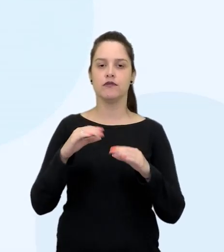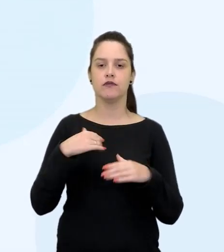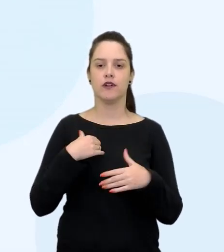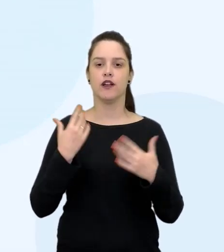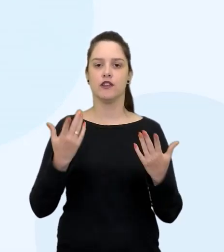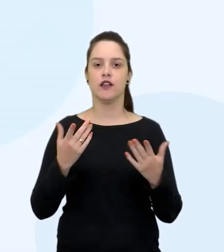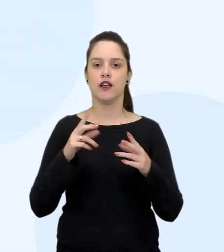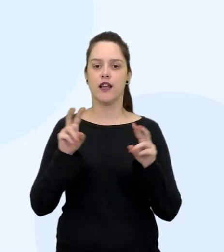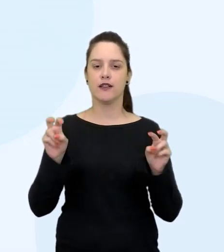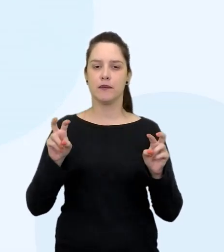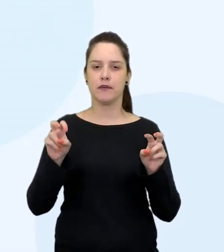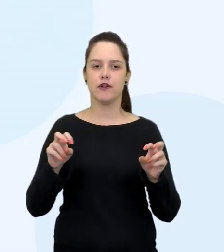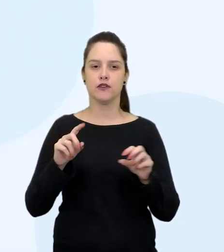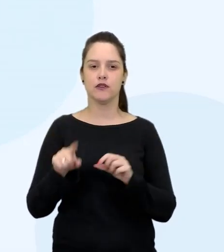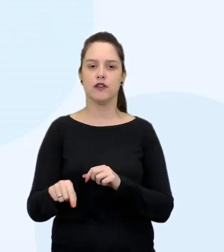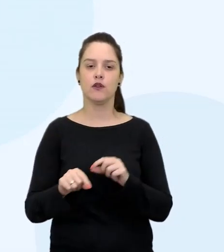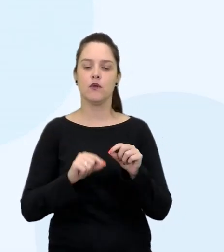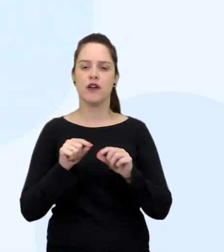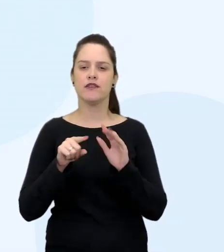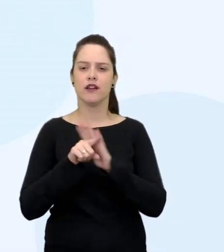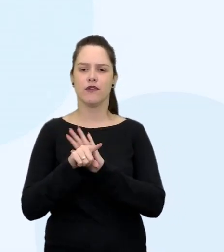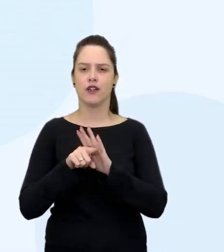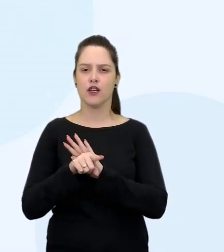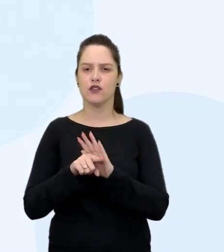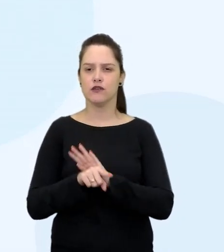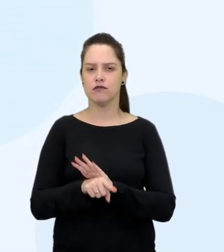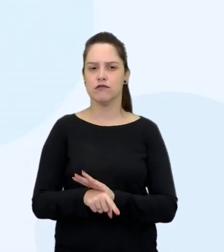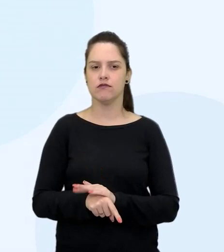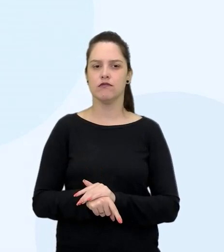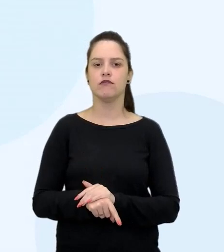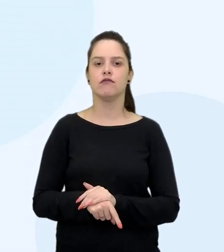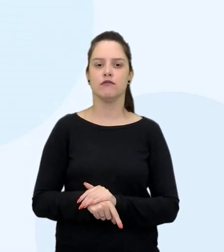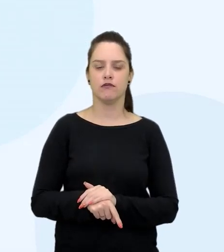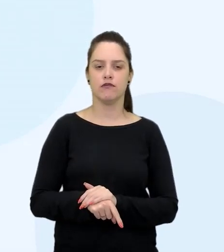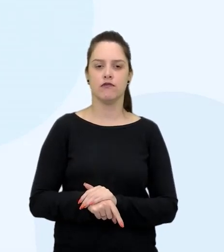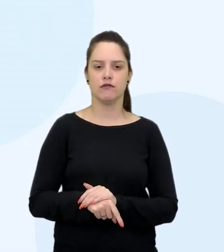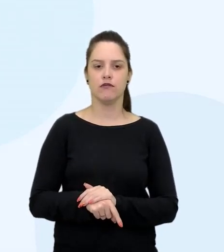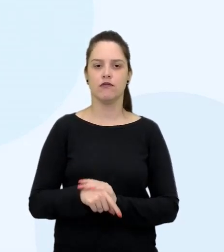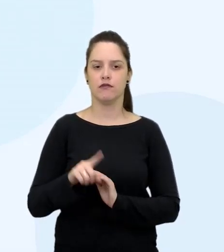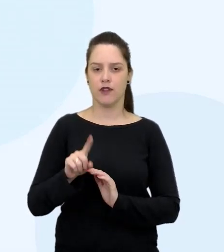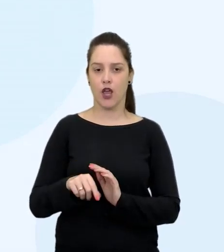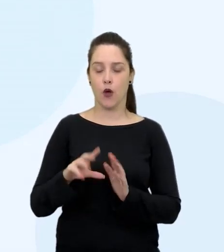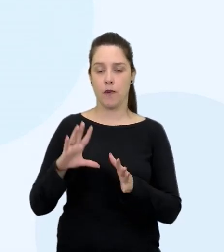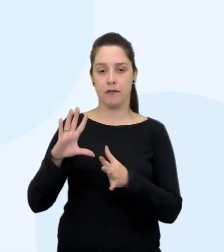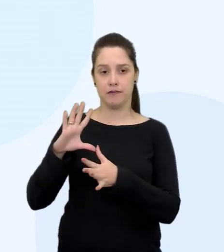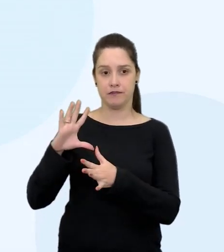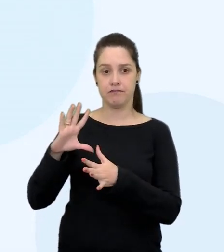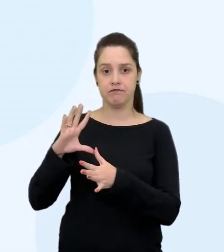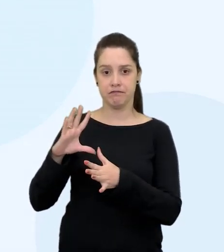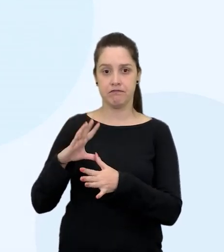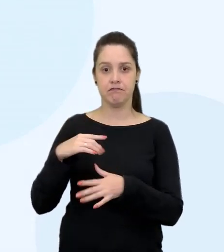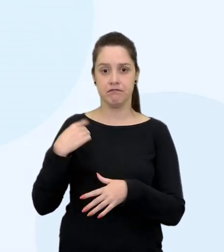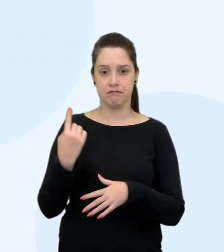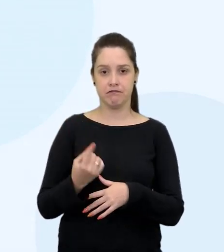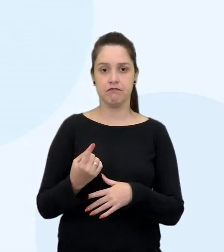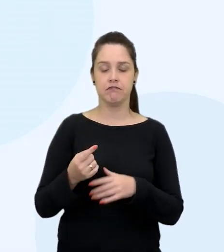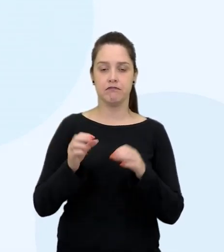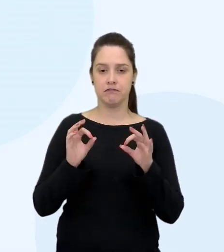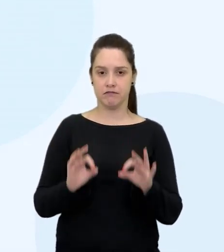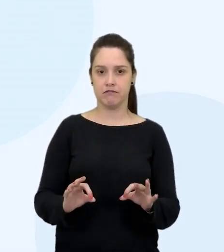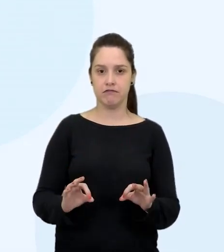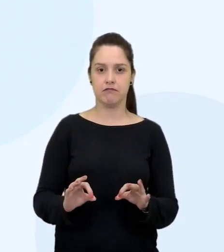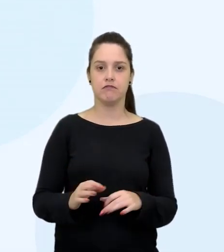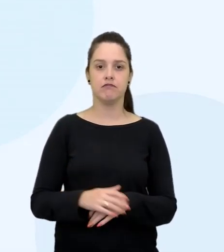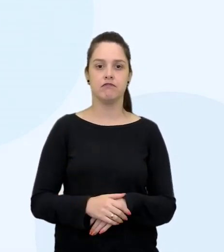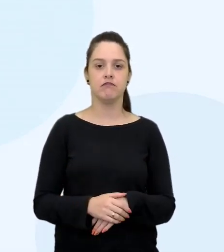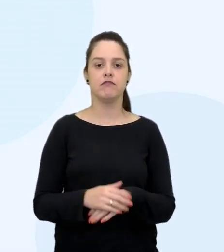nessa parte aí ainda da investigação, né? O material que a gente está usando é o mapa, né? Então a gente continua ali na parte, aí tem ali